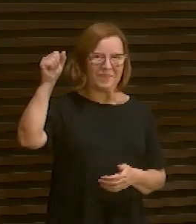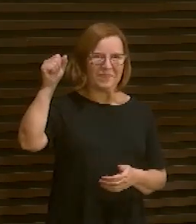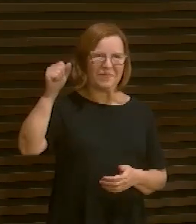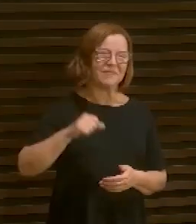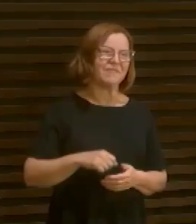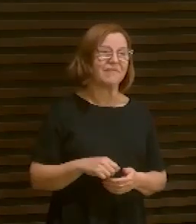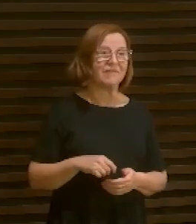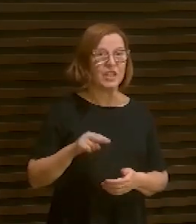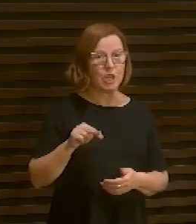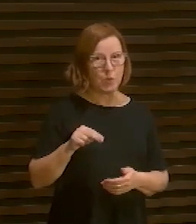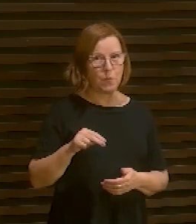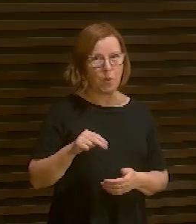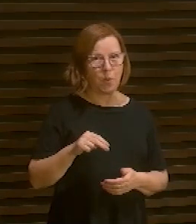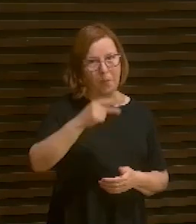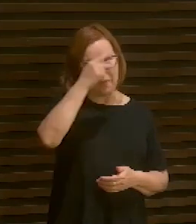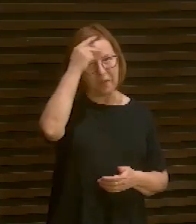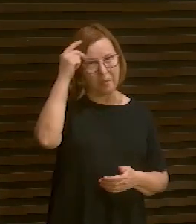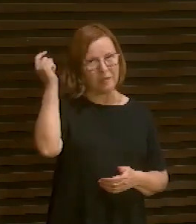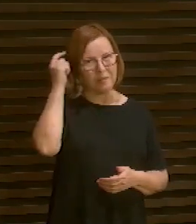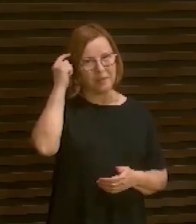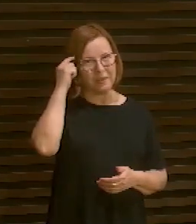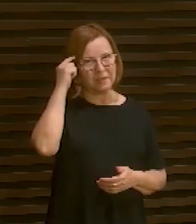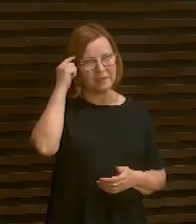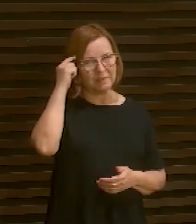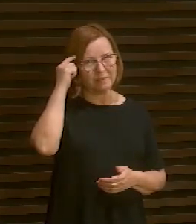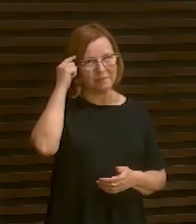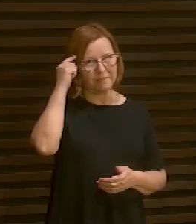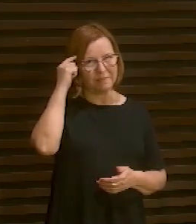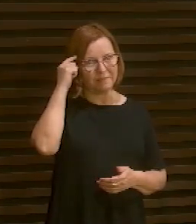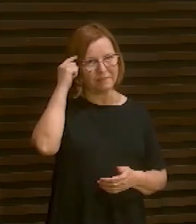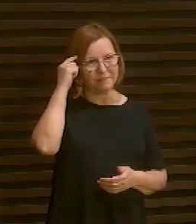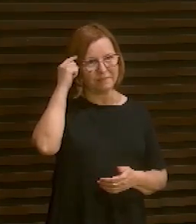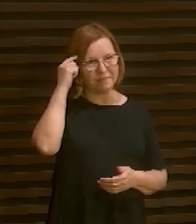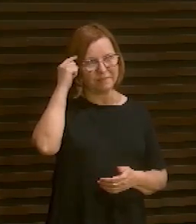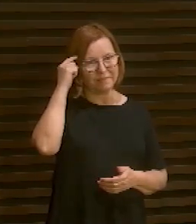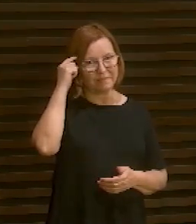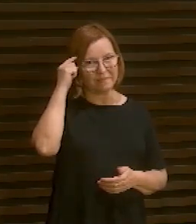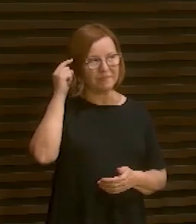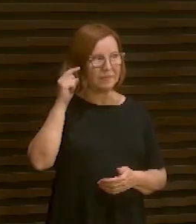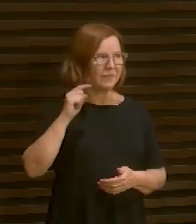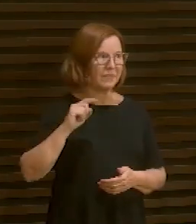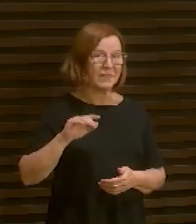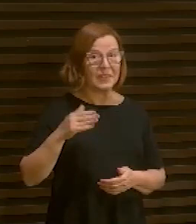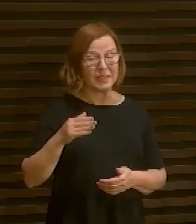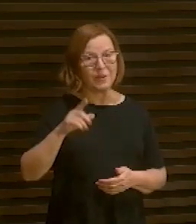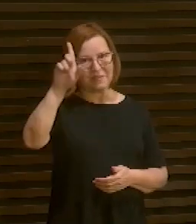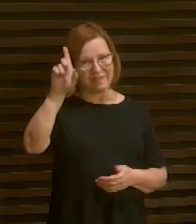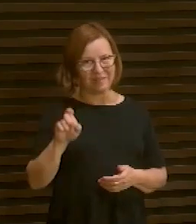Como pensa um homem na sua mente, assim ele